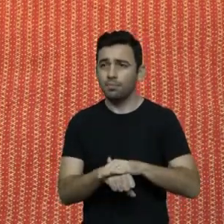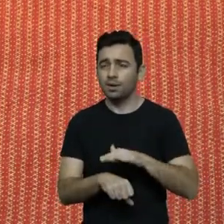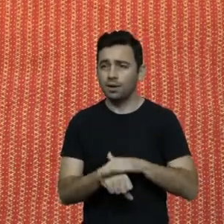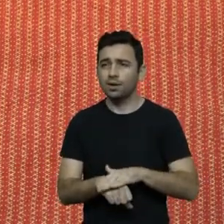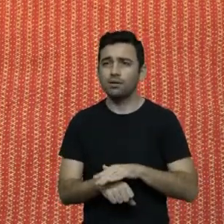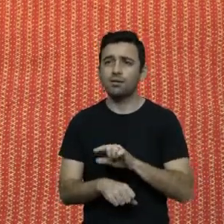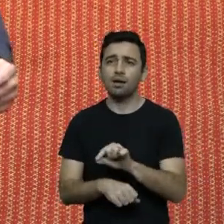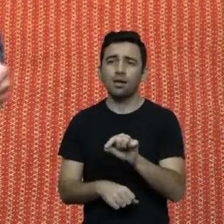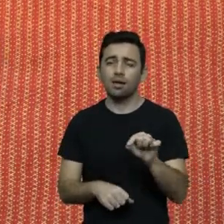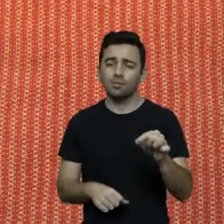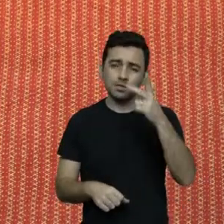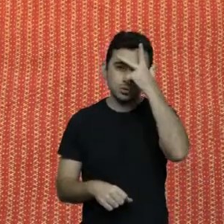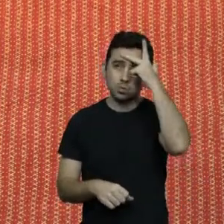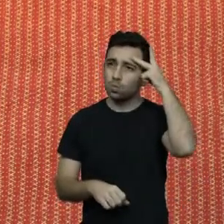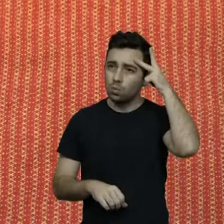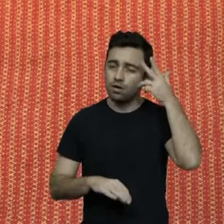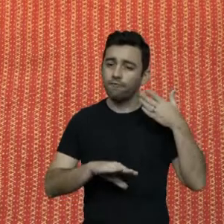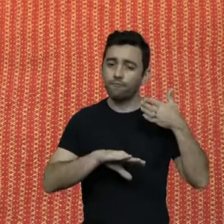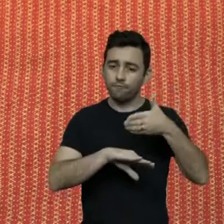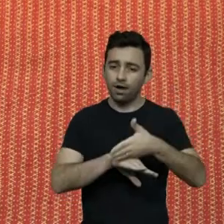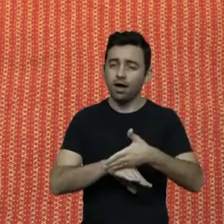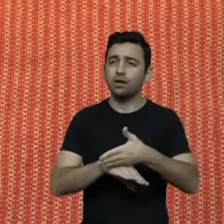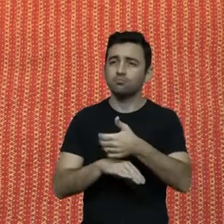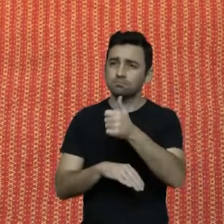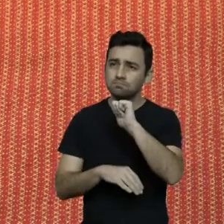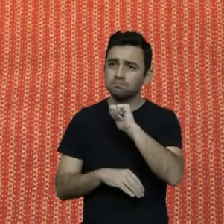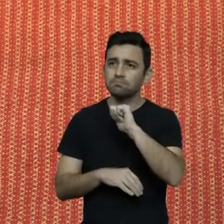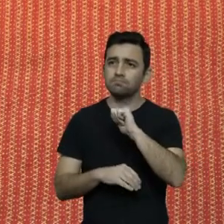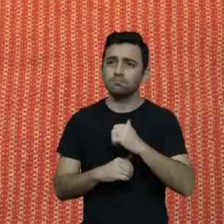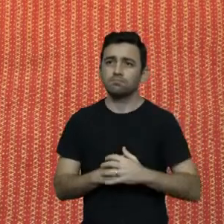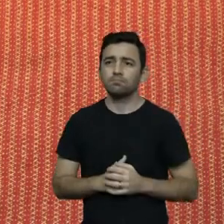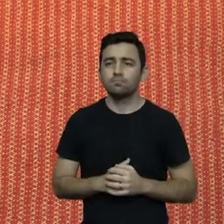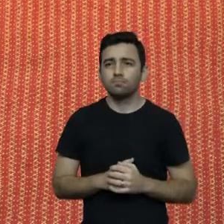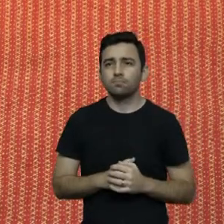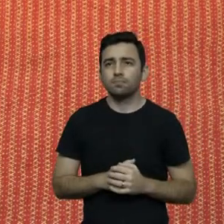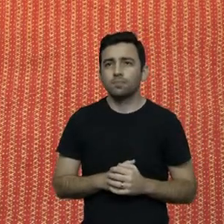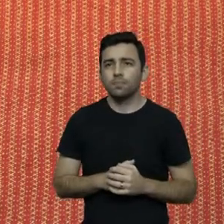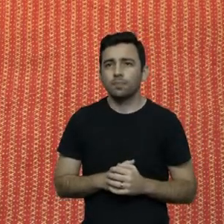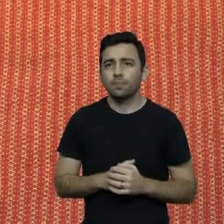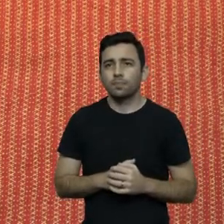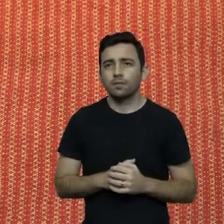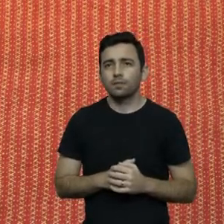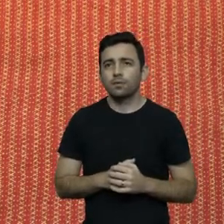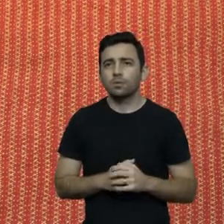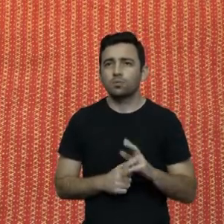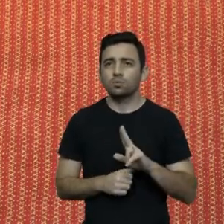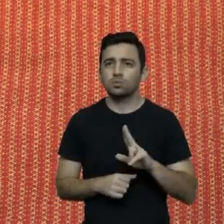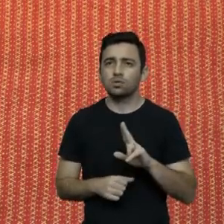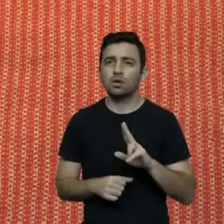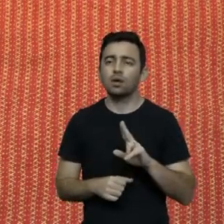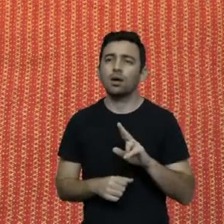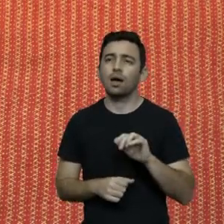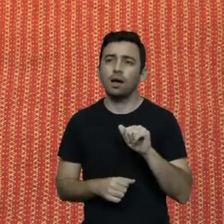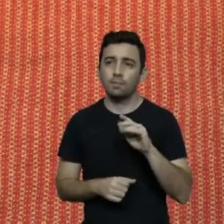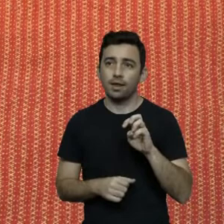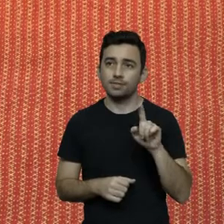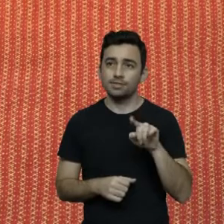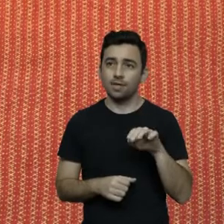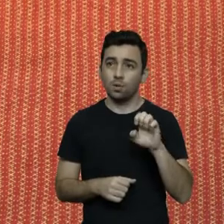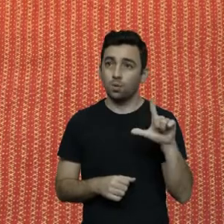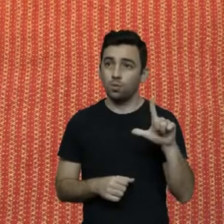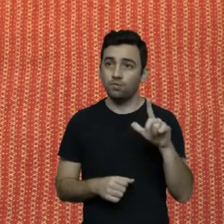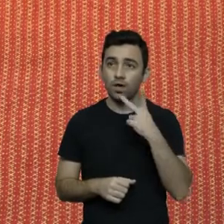Consumidor consome a bebida e ir o consumo Como disse abrasel diminuiu e